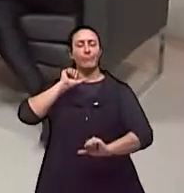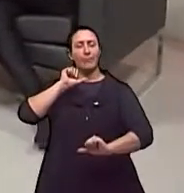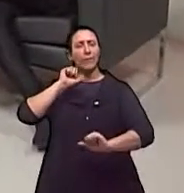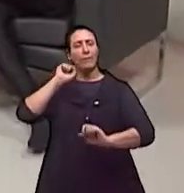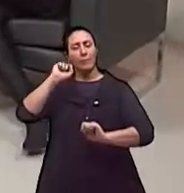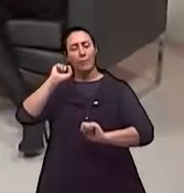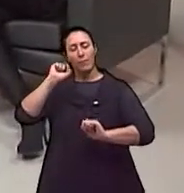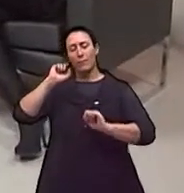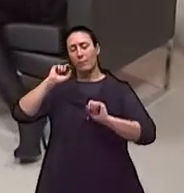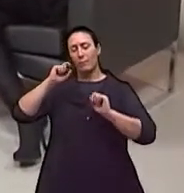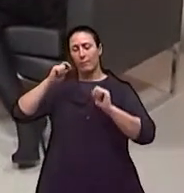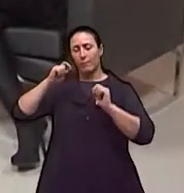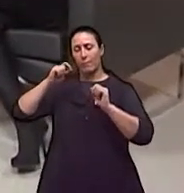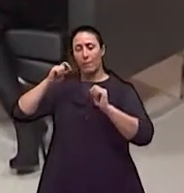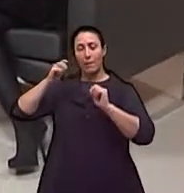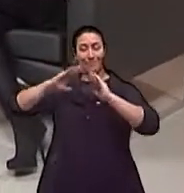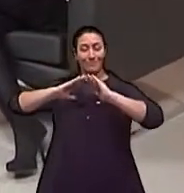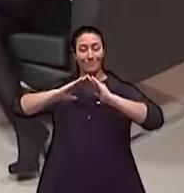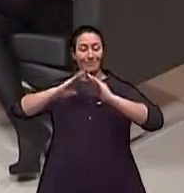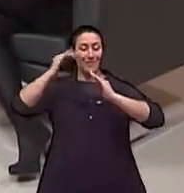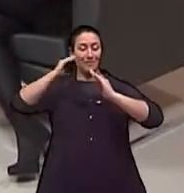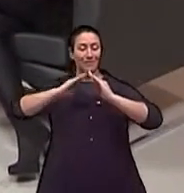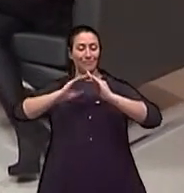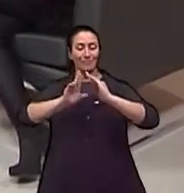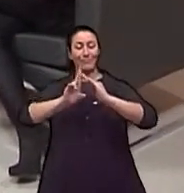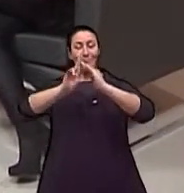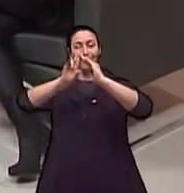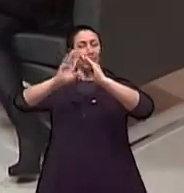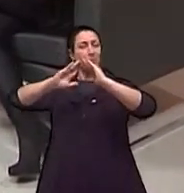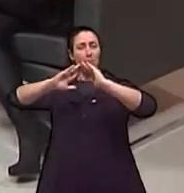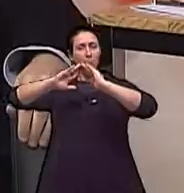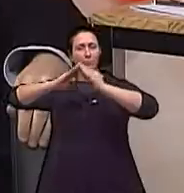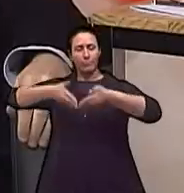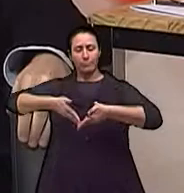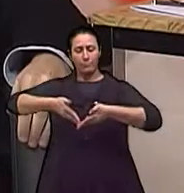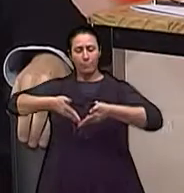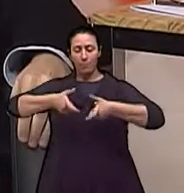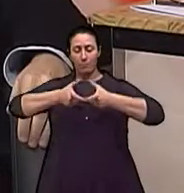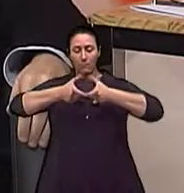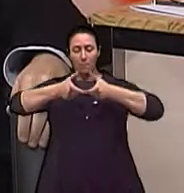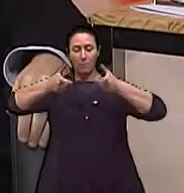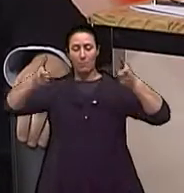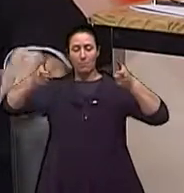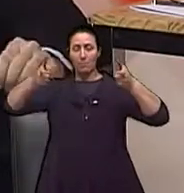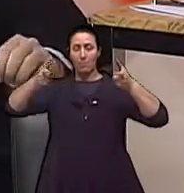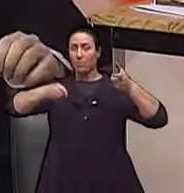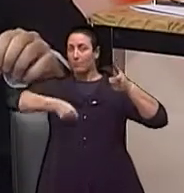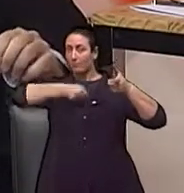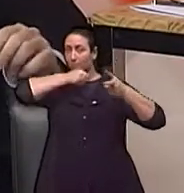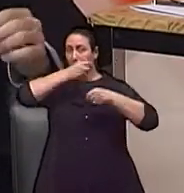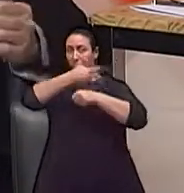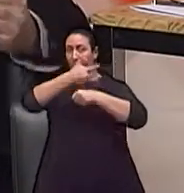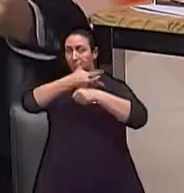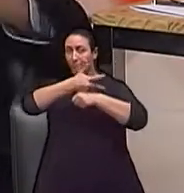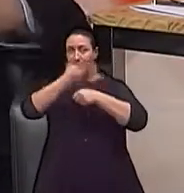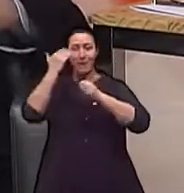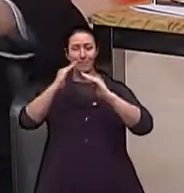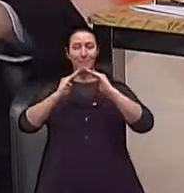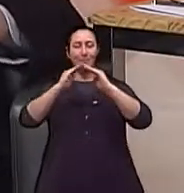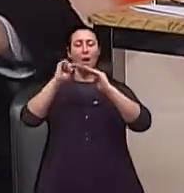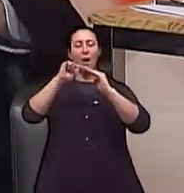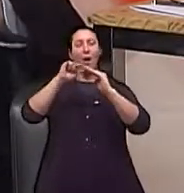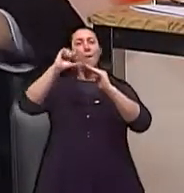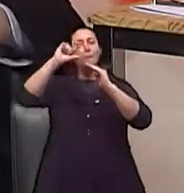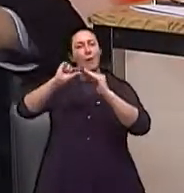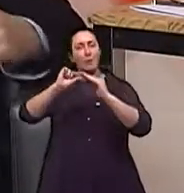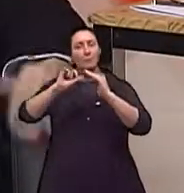etária a nossa pirâmide etária onde nós temos cada vez mais pessoas com mais idade cada vez menos